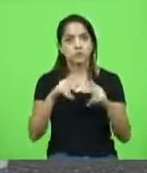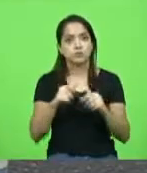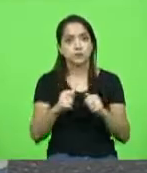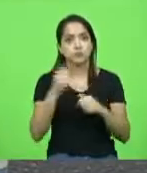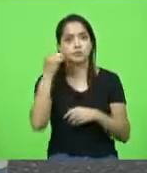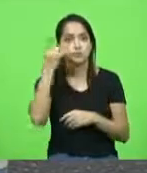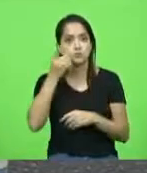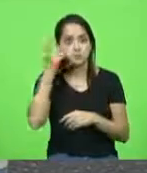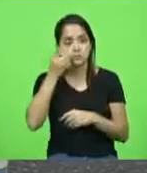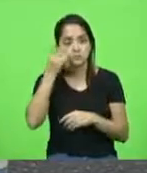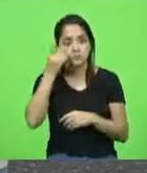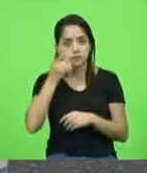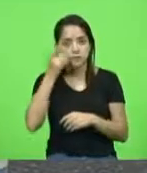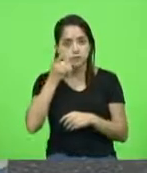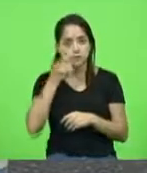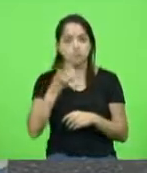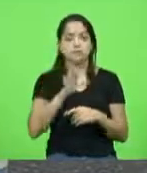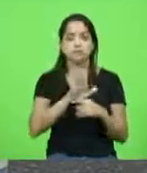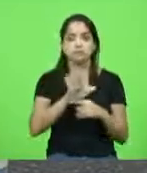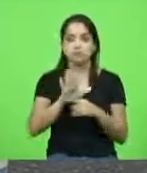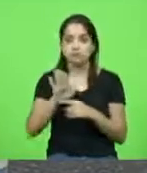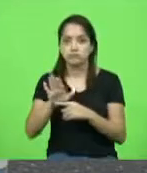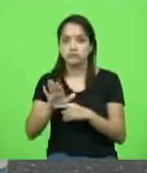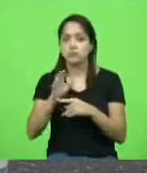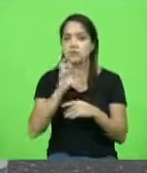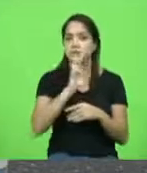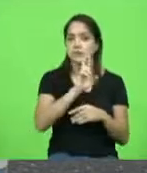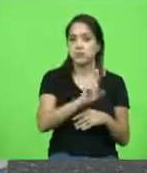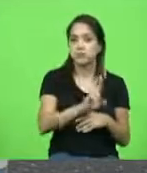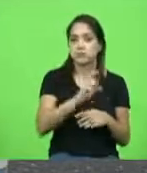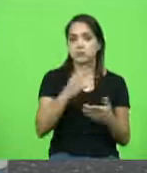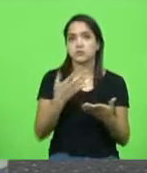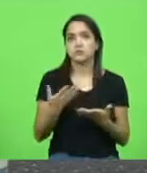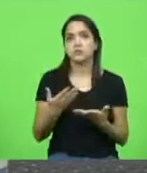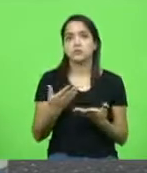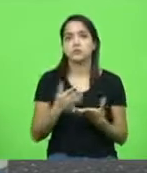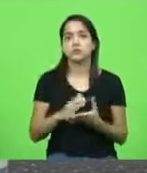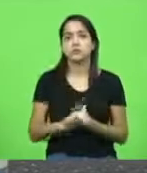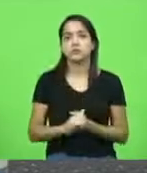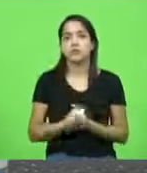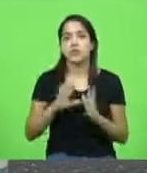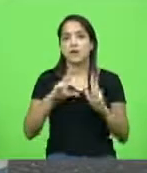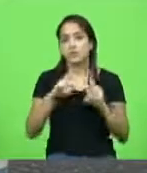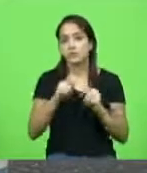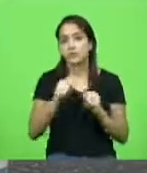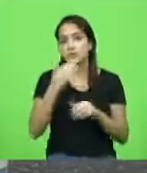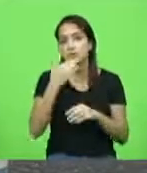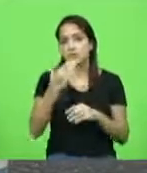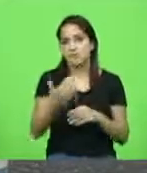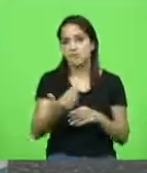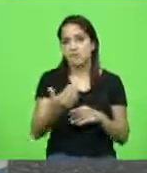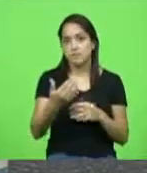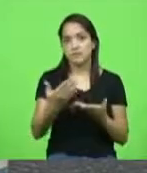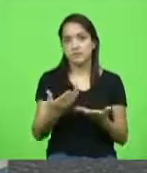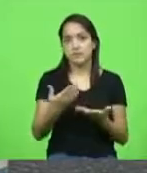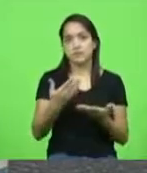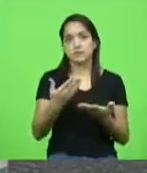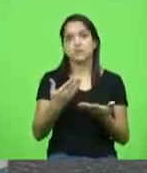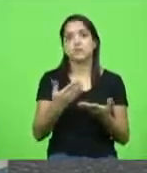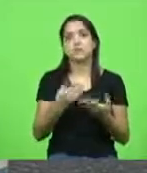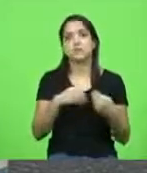deputados têm sido muito dirigente tem respondido é a todas as demandas que eles são